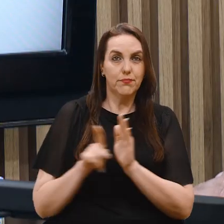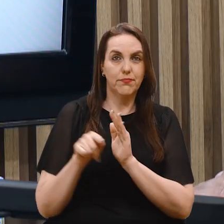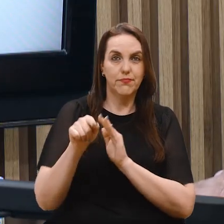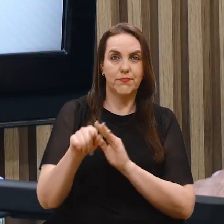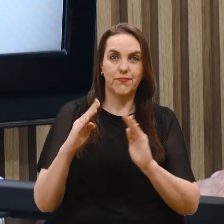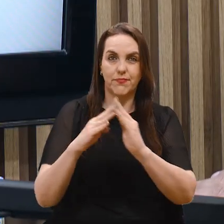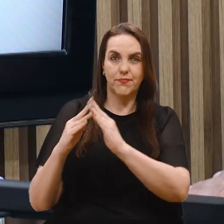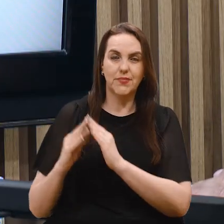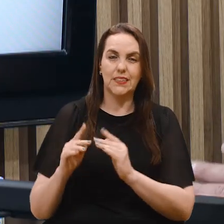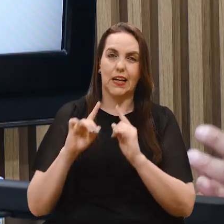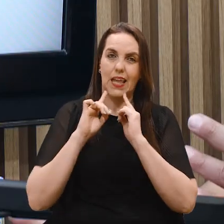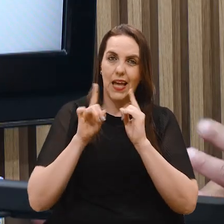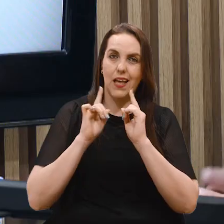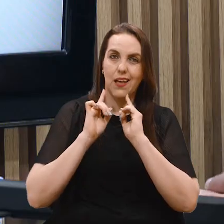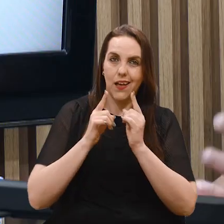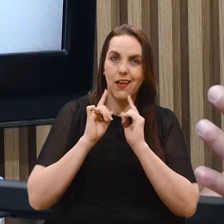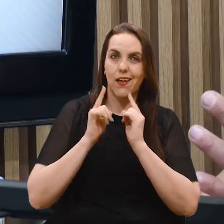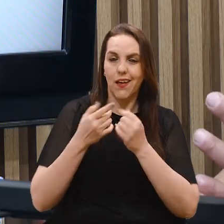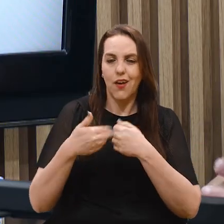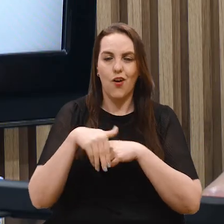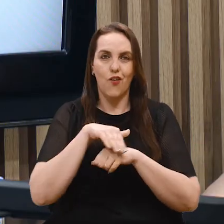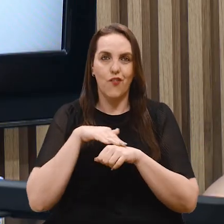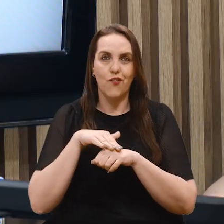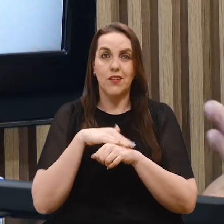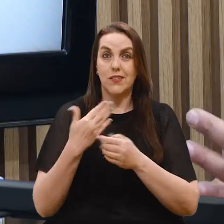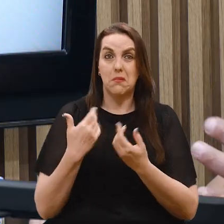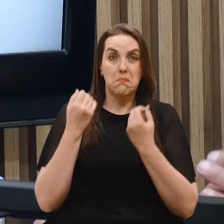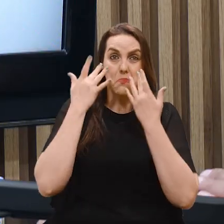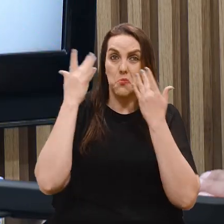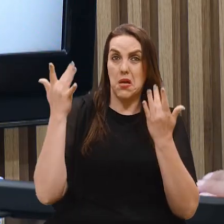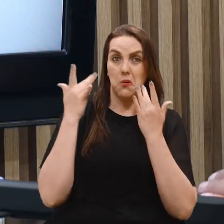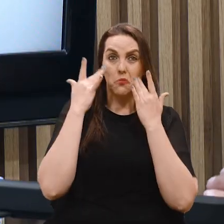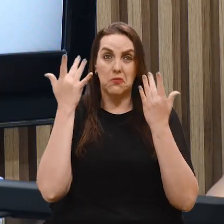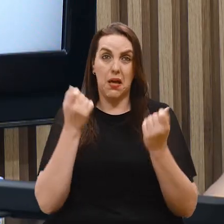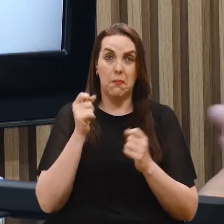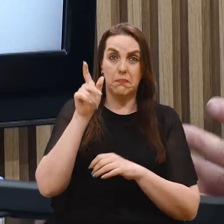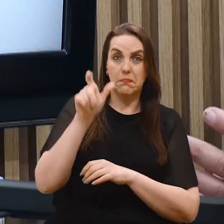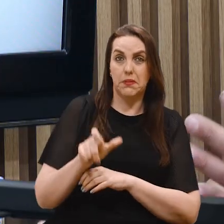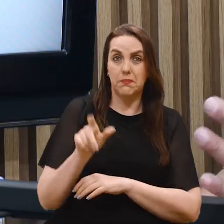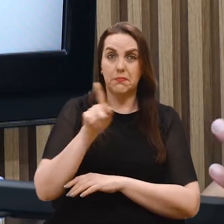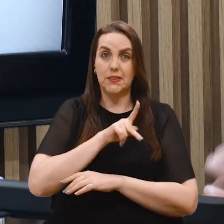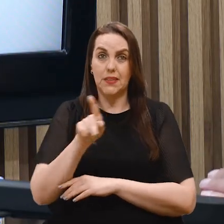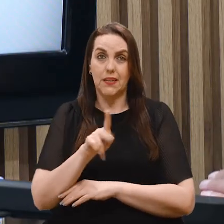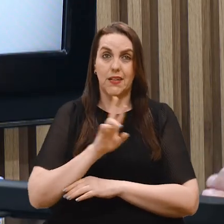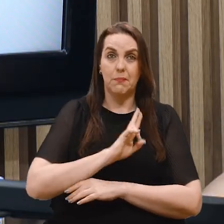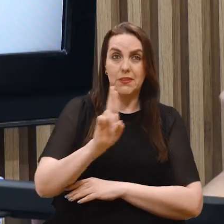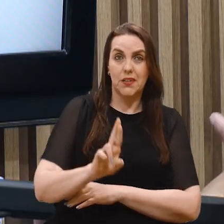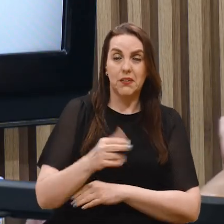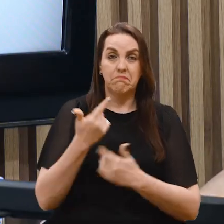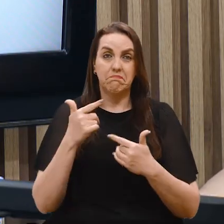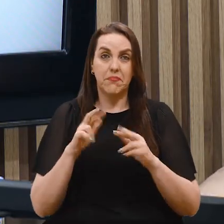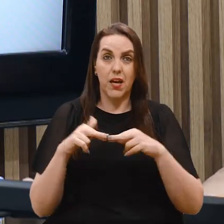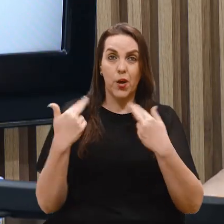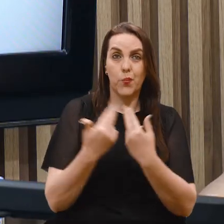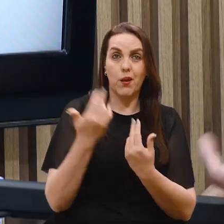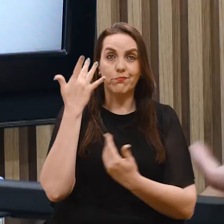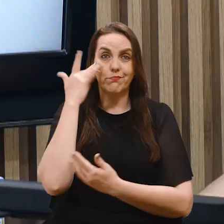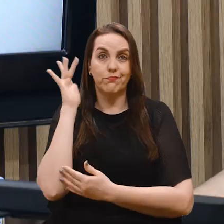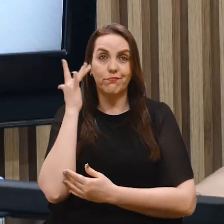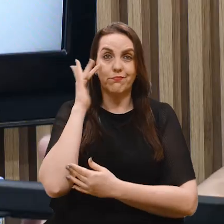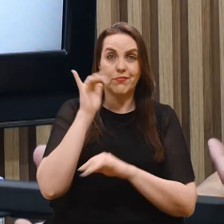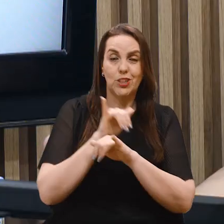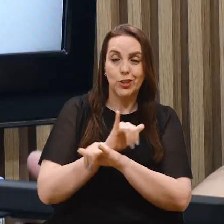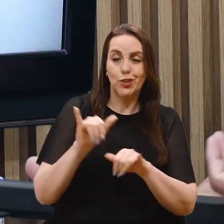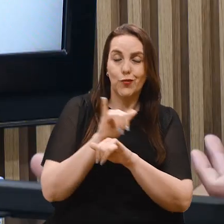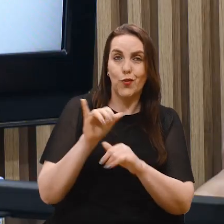vindo reclamar e conversar, que não sabiam quem que era o presidente, ou não sabia quando tinham reuniões, talvez não era bem divulgado, ou